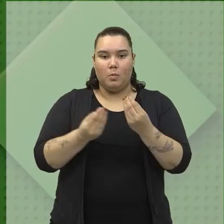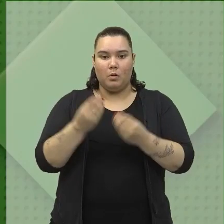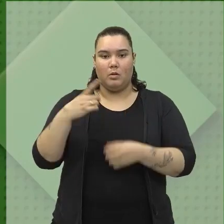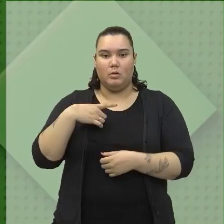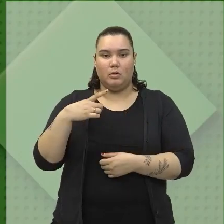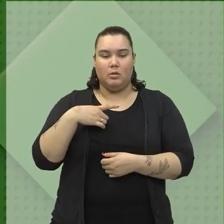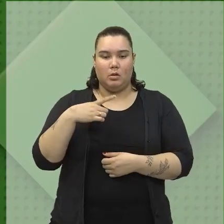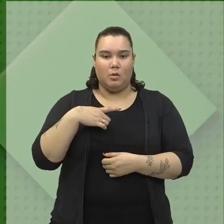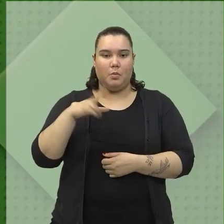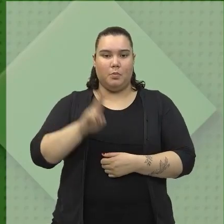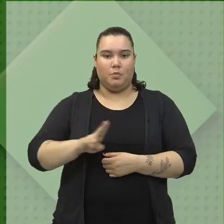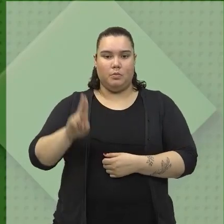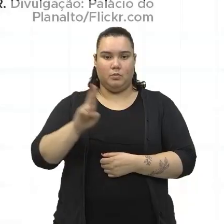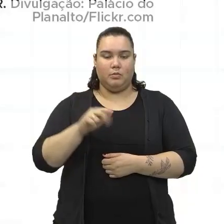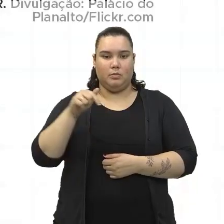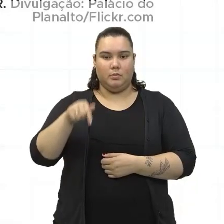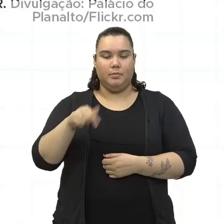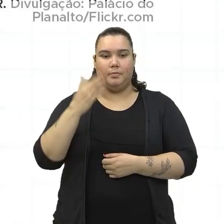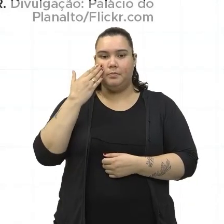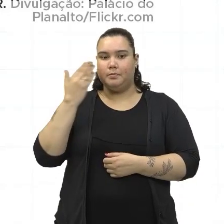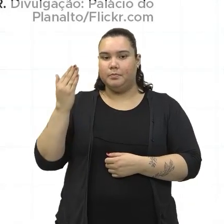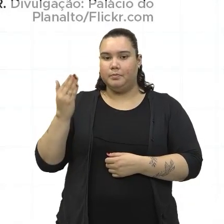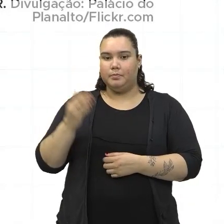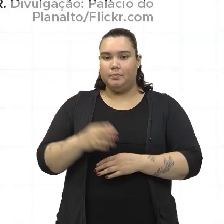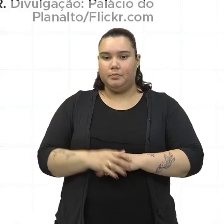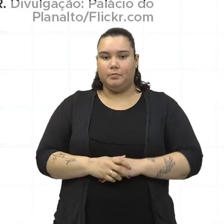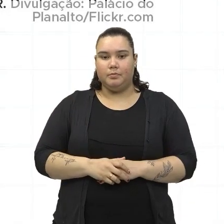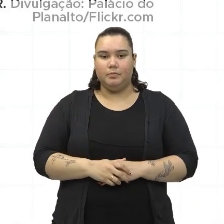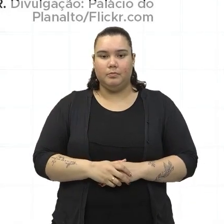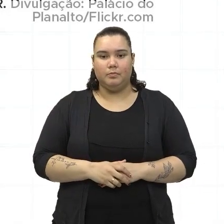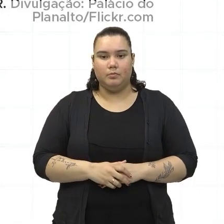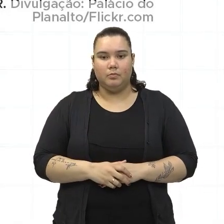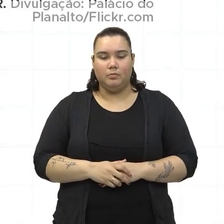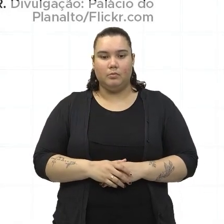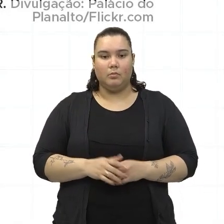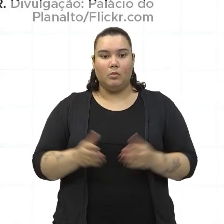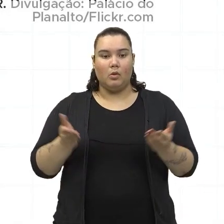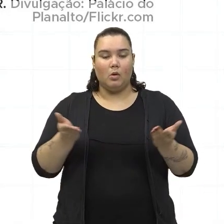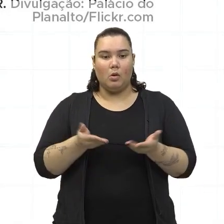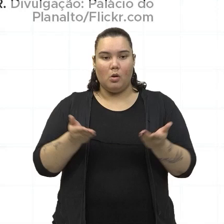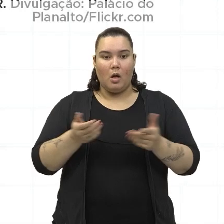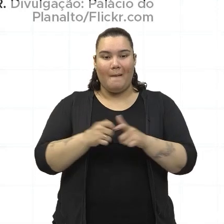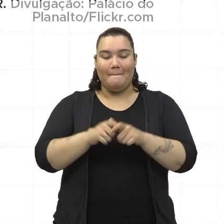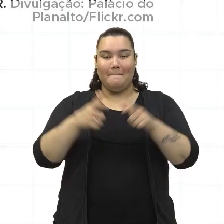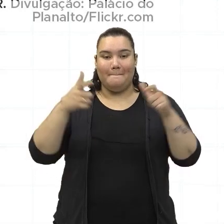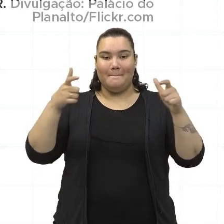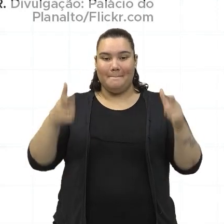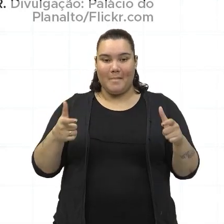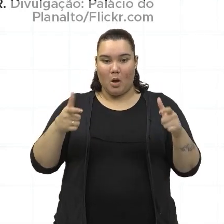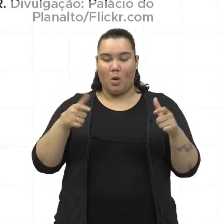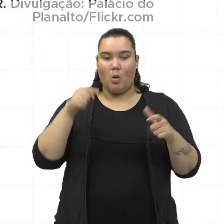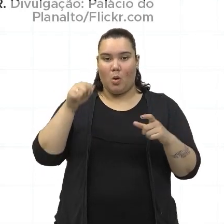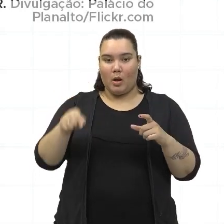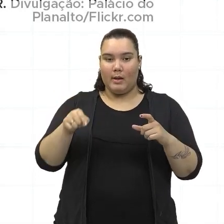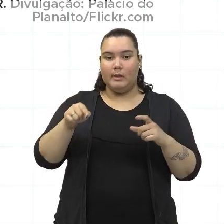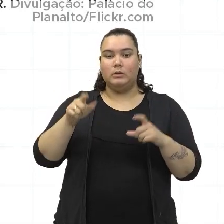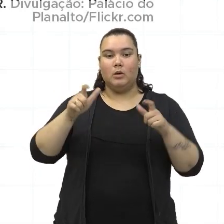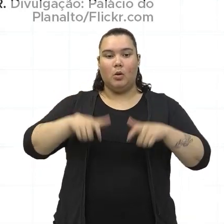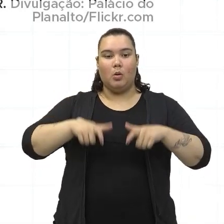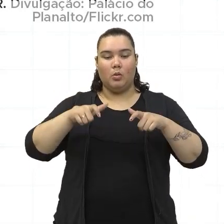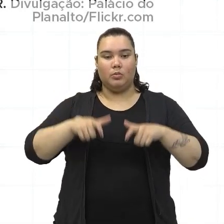e como são utilizadas essas usinas. Observem na nossa imagem. Atualmente, a maior termoelétrica brasileira é a